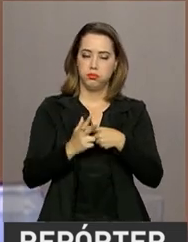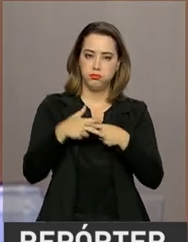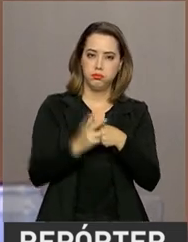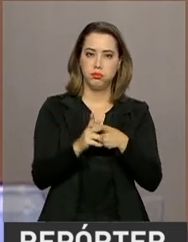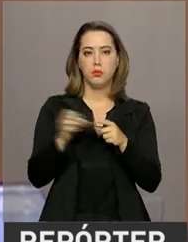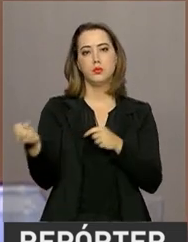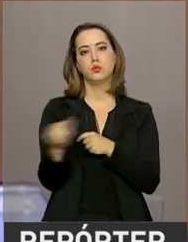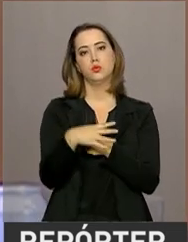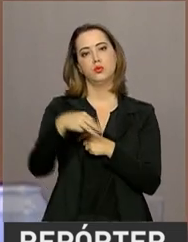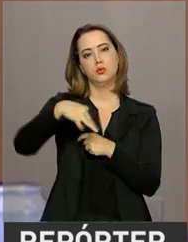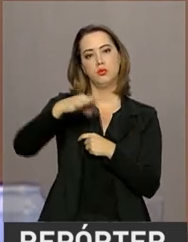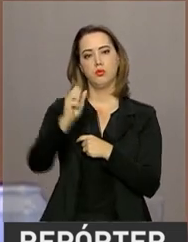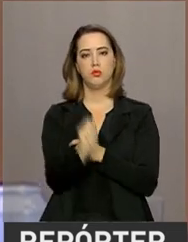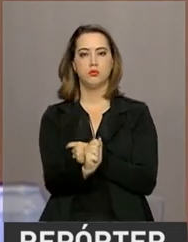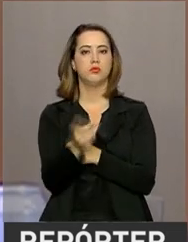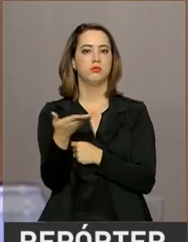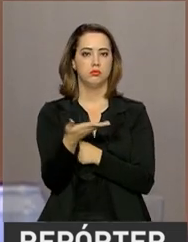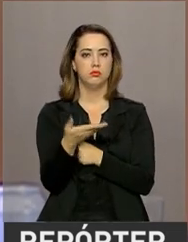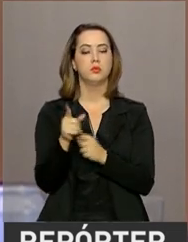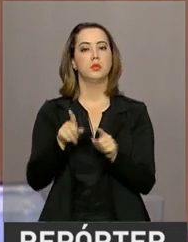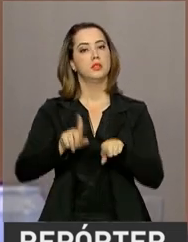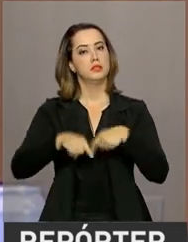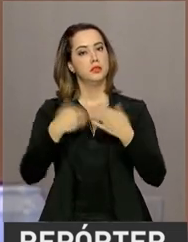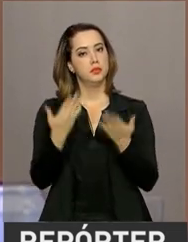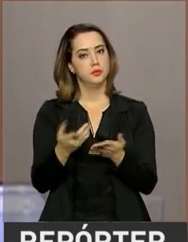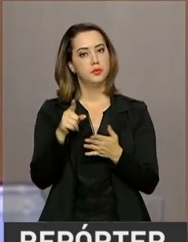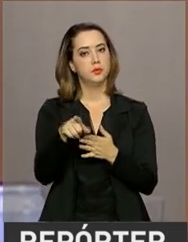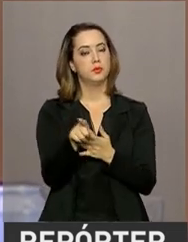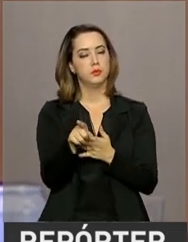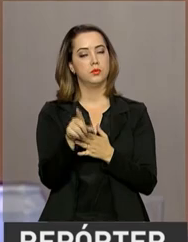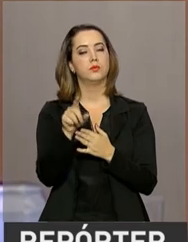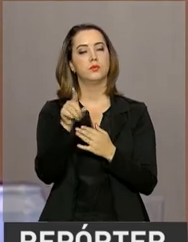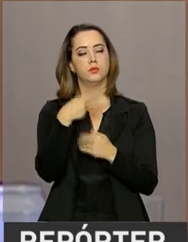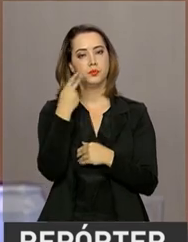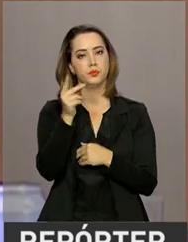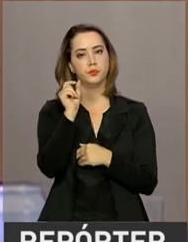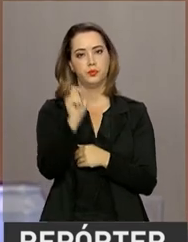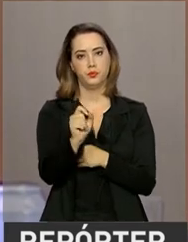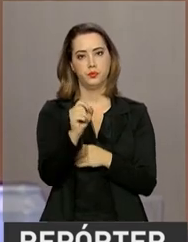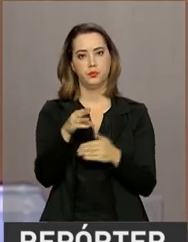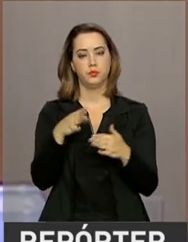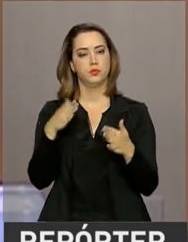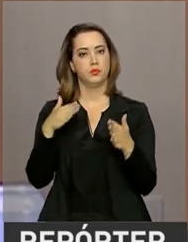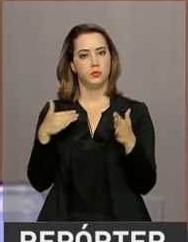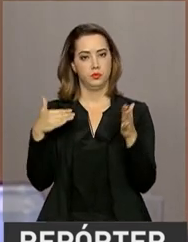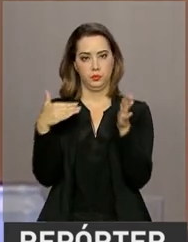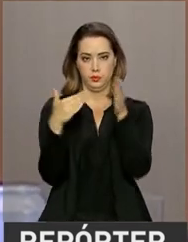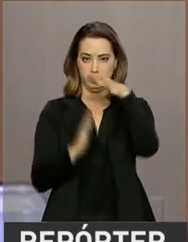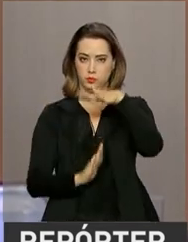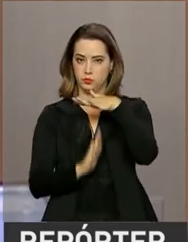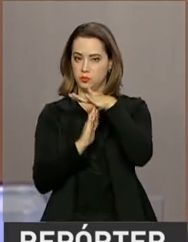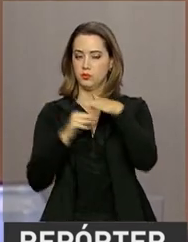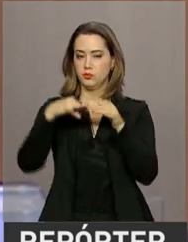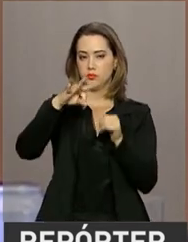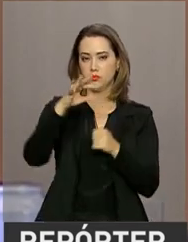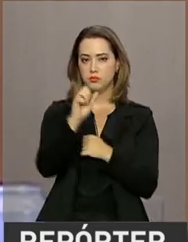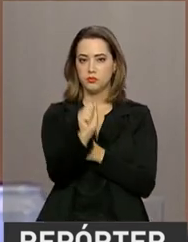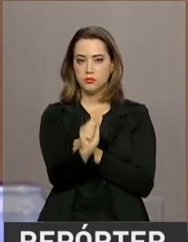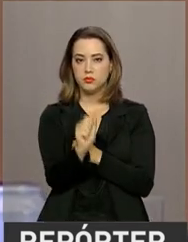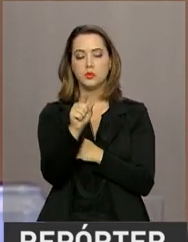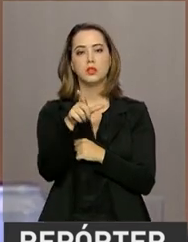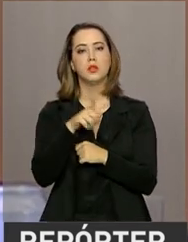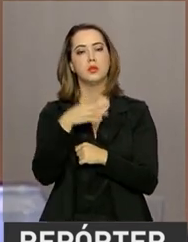para perseguir em 2017 então para deixar claro a meta de 4 E5 em